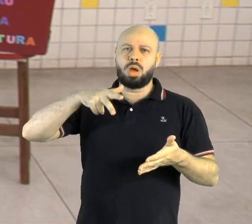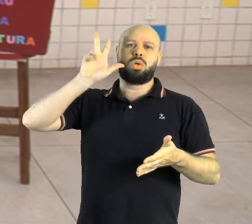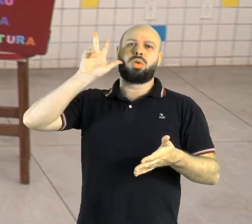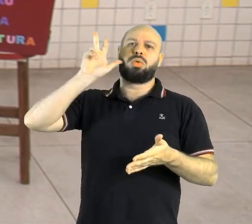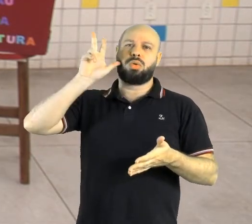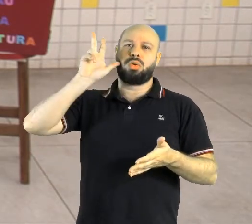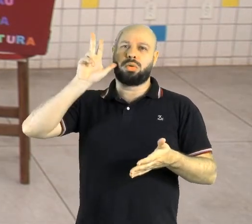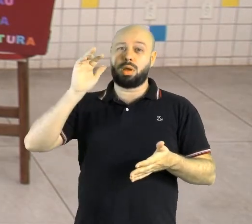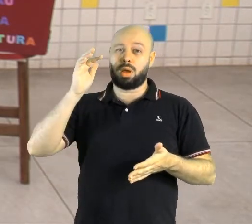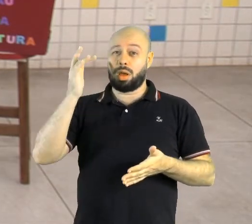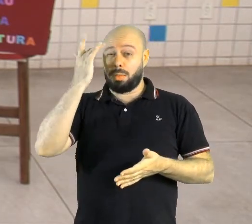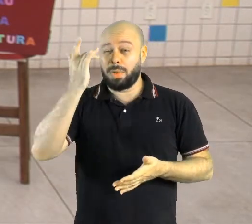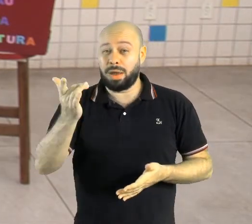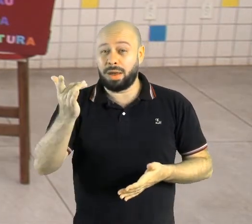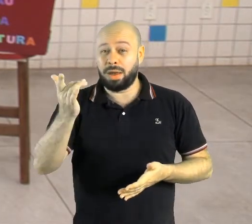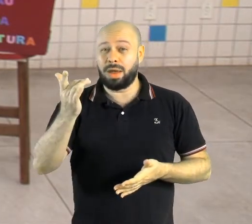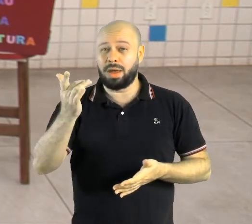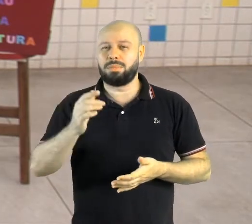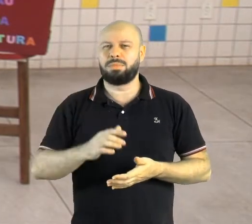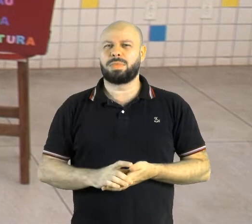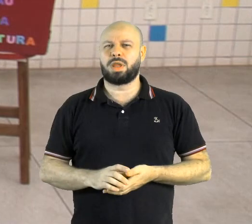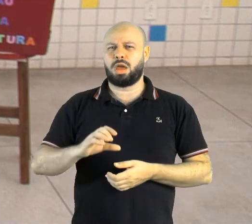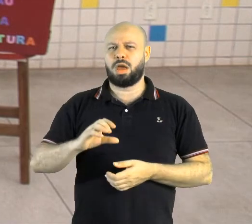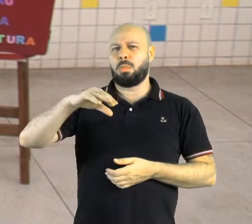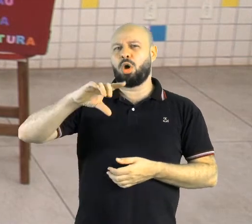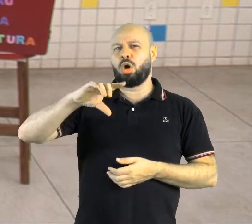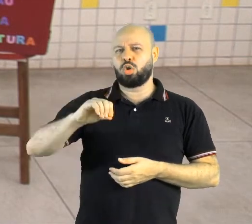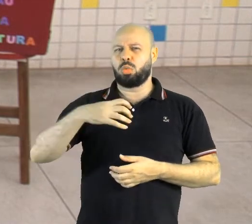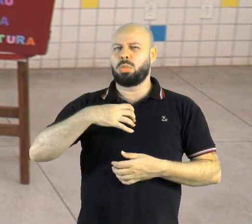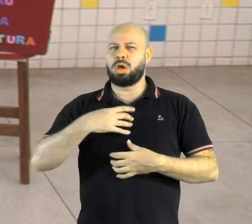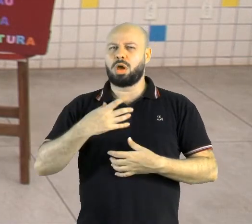anteontem, amanhã. De modo, você vai falar que estava